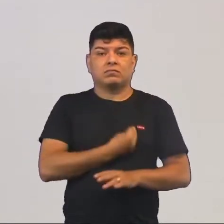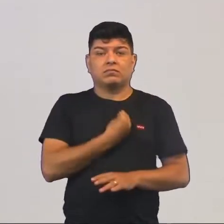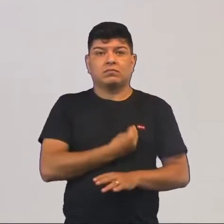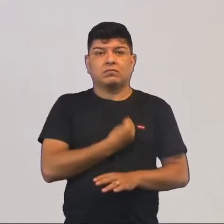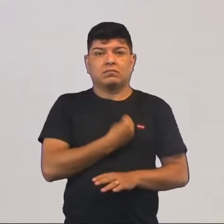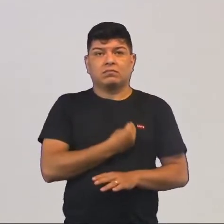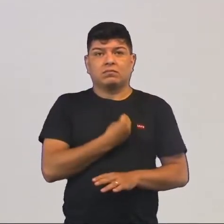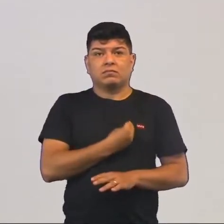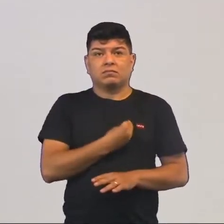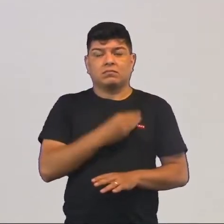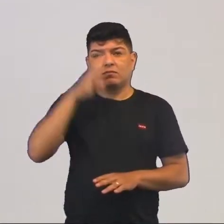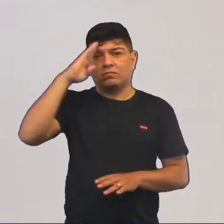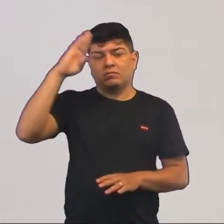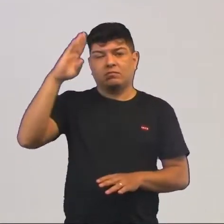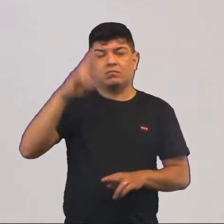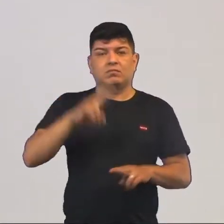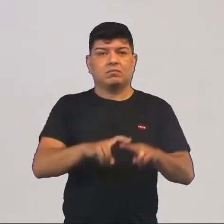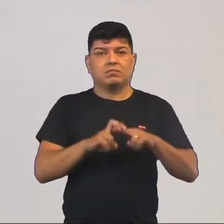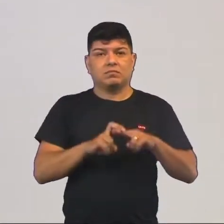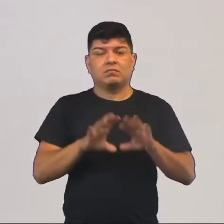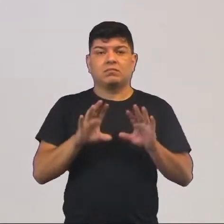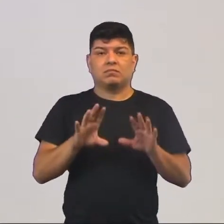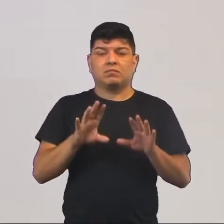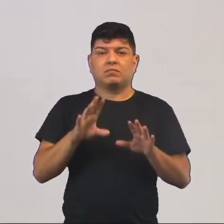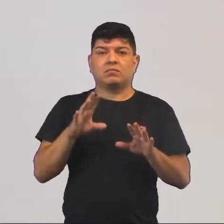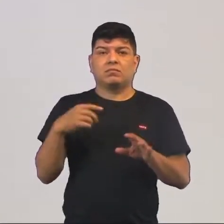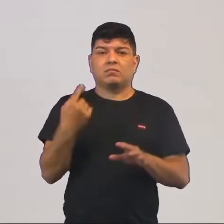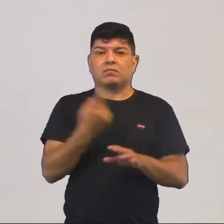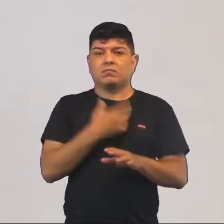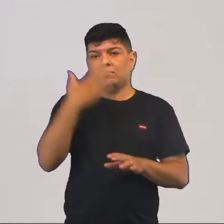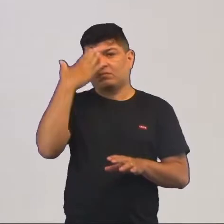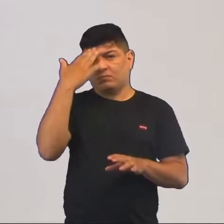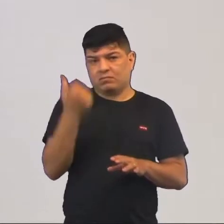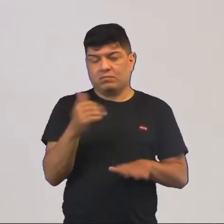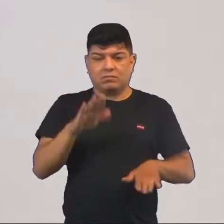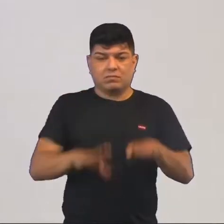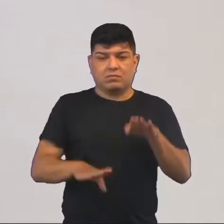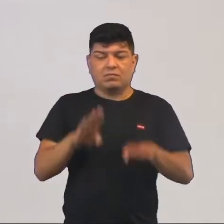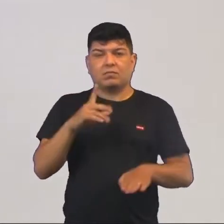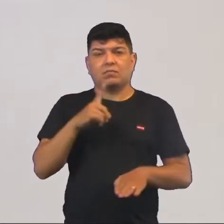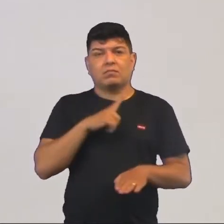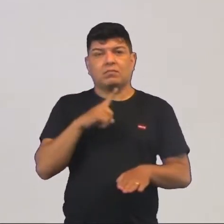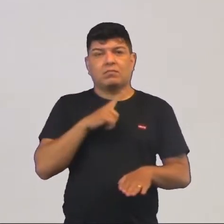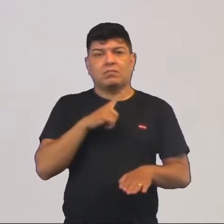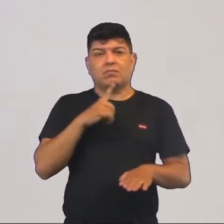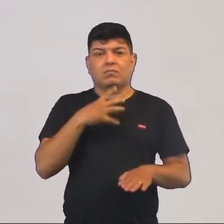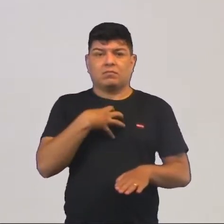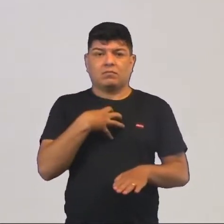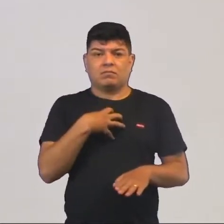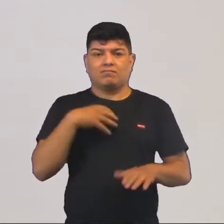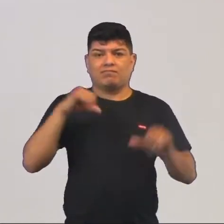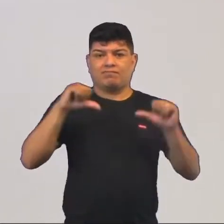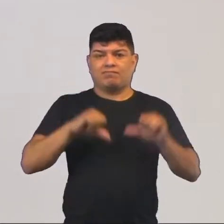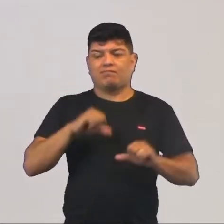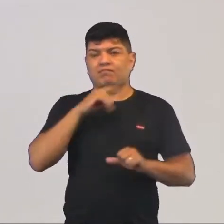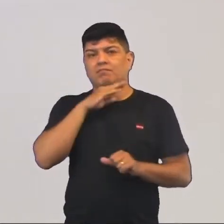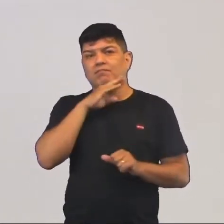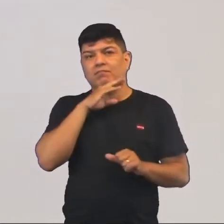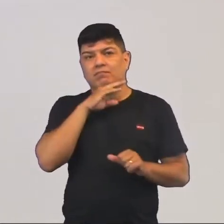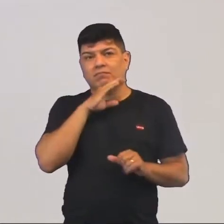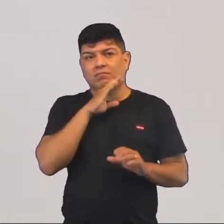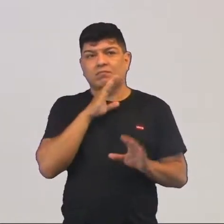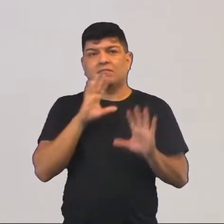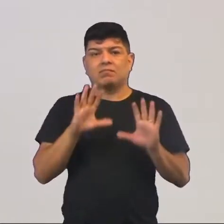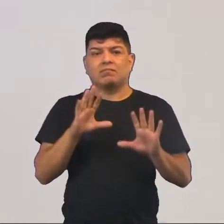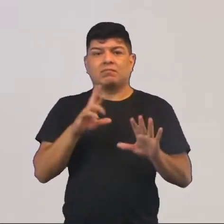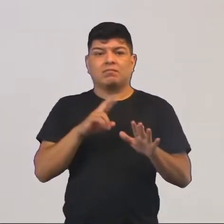vida, aspectos fundamentais. Evidentemente que a gente reconhece que, às vezes, há um comportamento negativo por